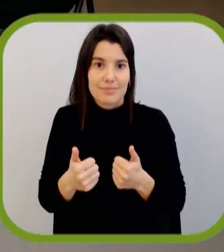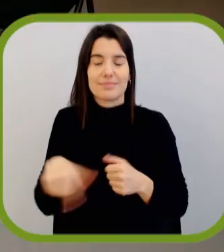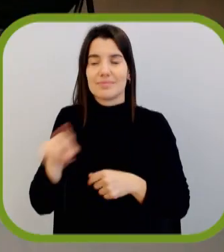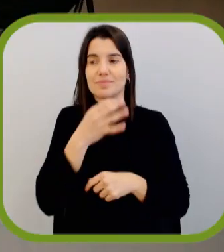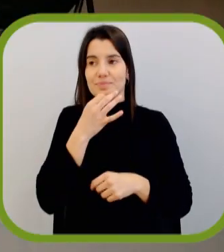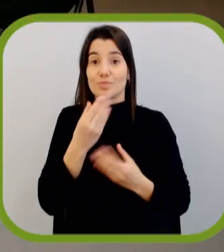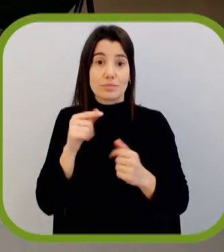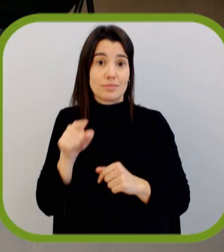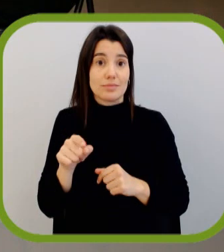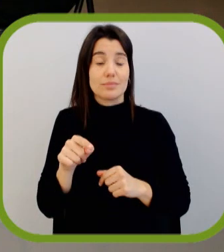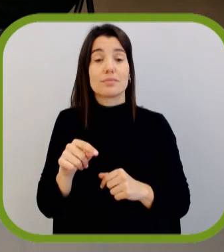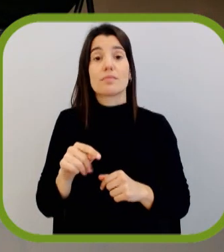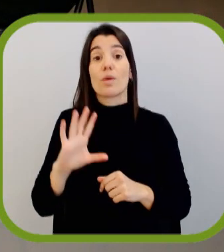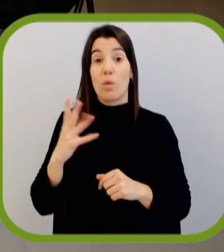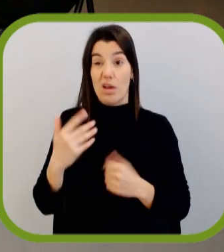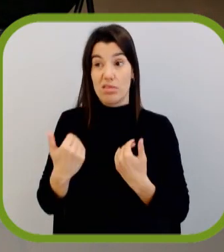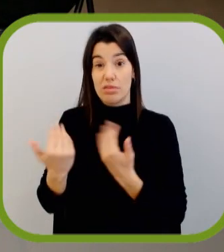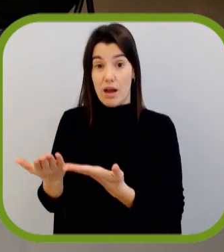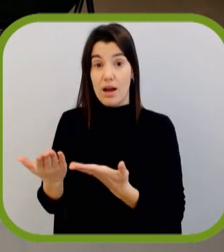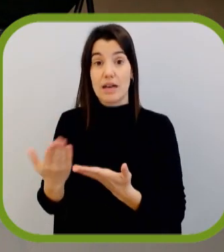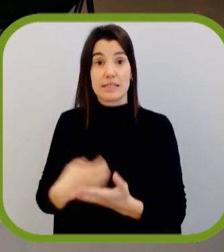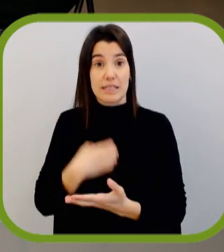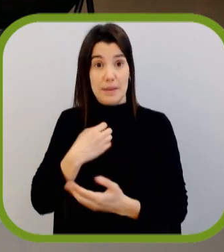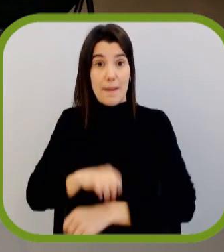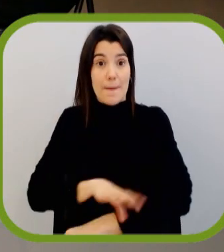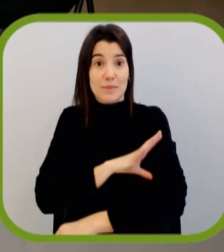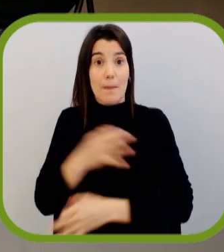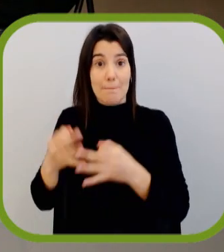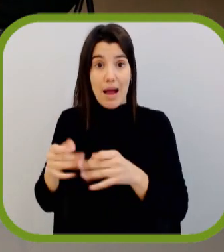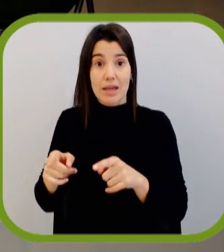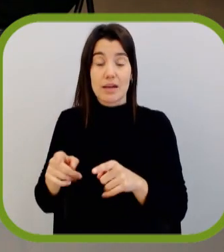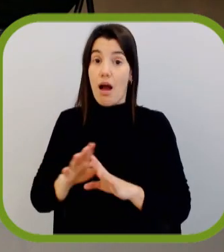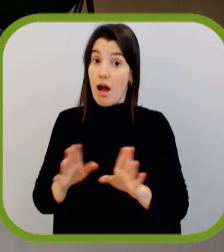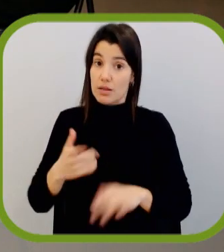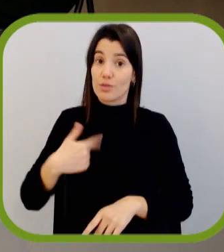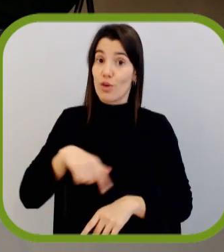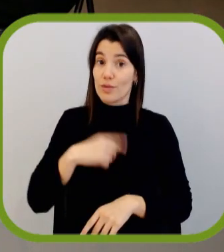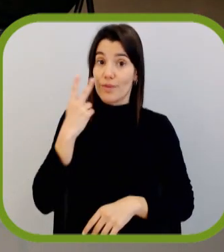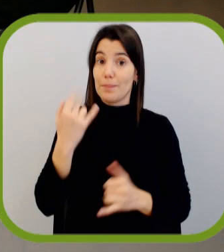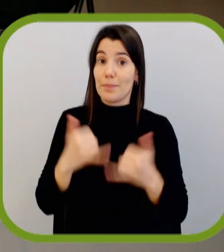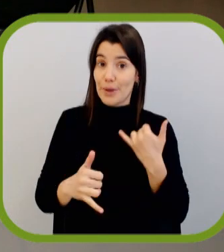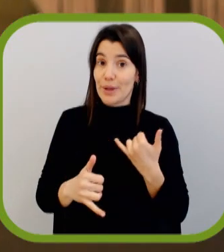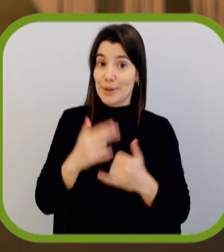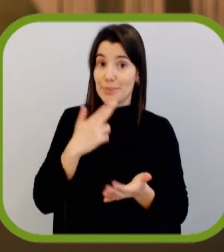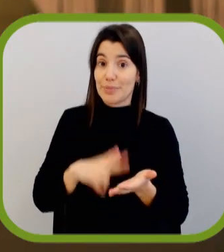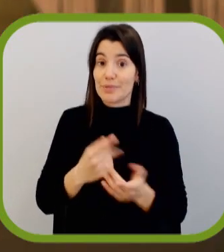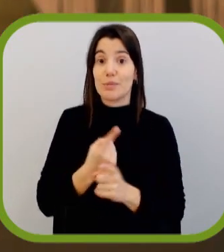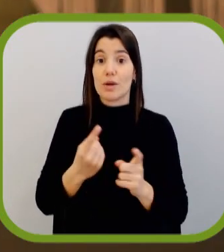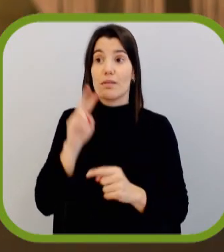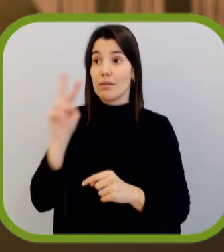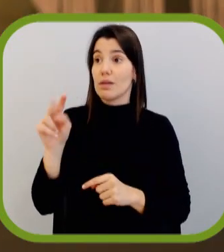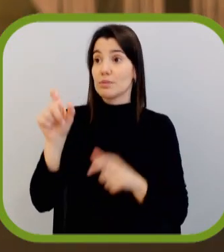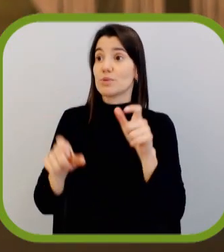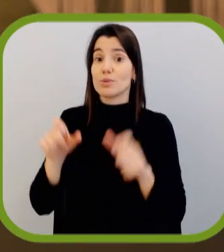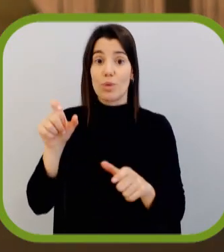E fala-se muito disso, e no dia em que derem emoções e sentimentos às máquinas, então aí estamos em perigo de vida. Porque basta